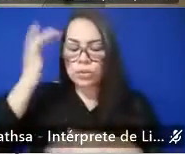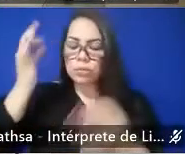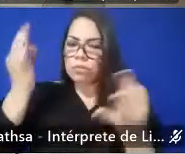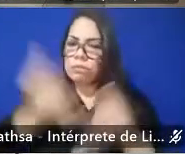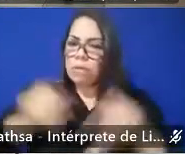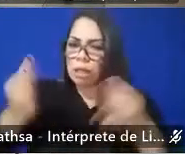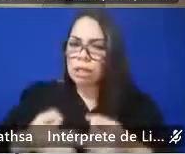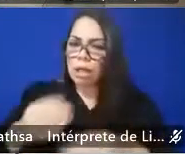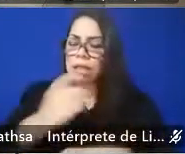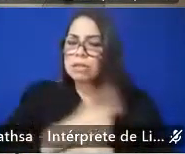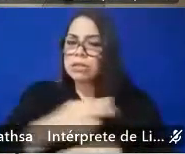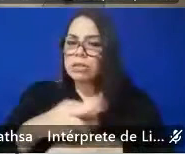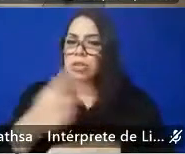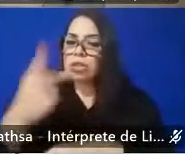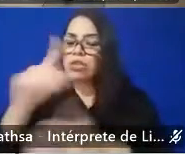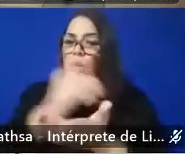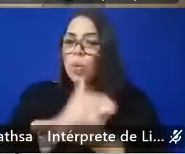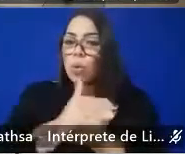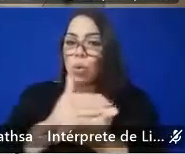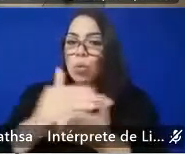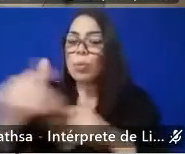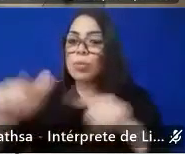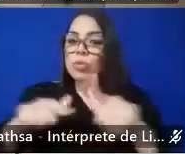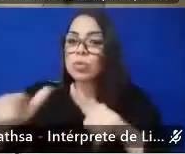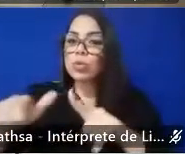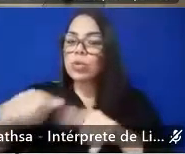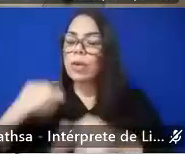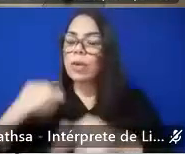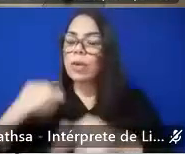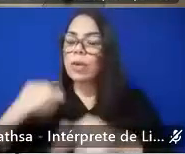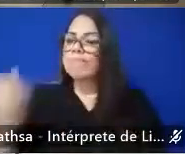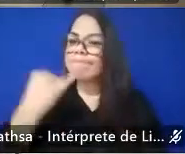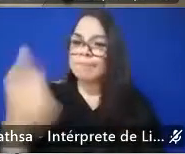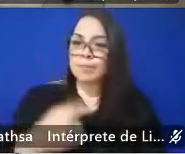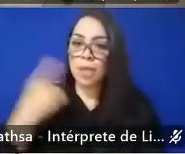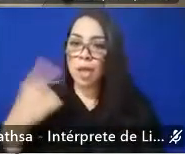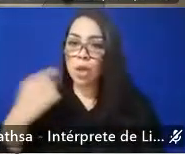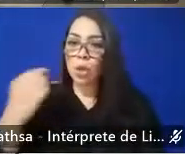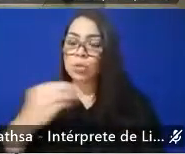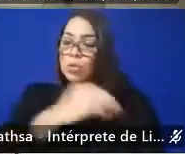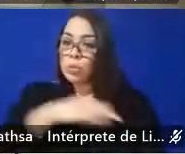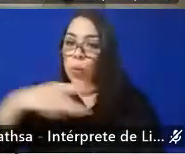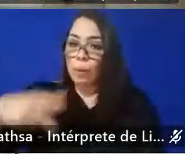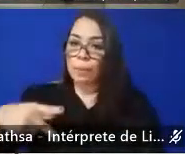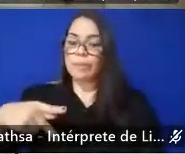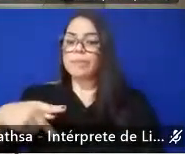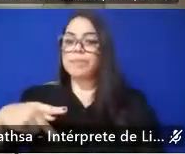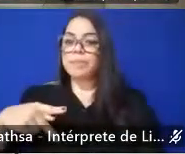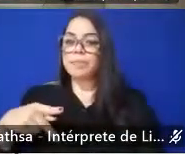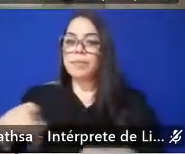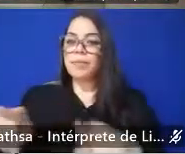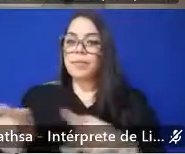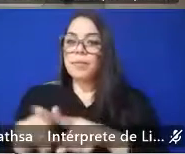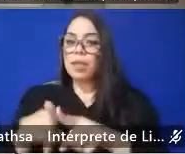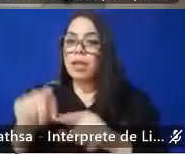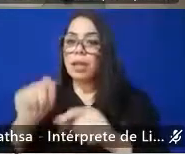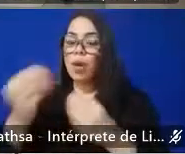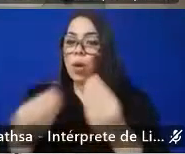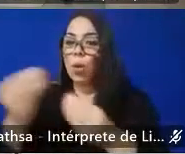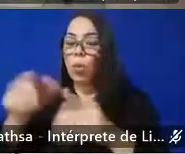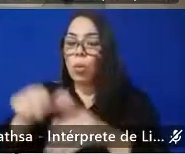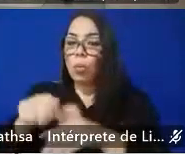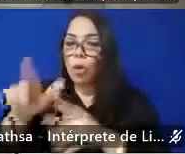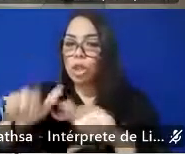iniciou um trabalho extremamente relevante para nossa instituição para o trabalho da corregedoria que é de